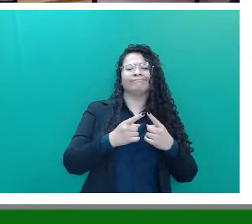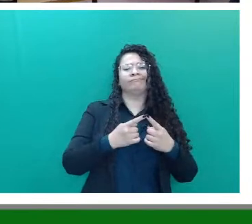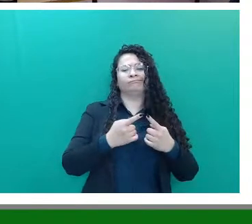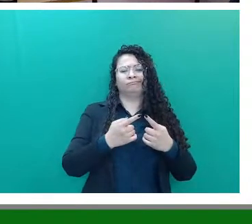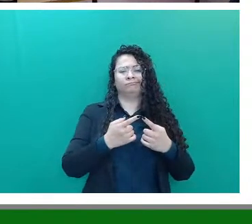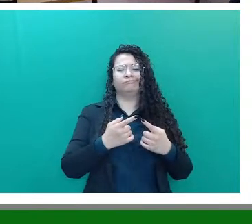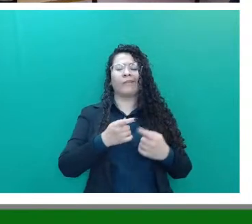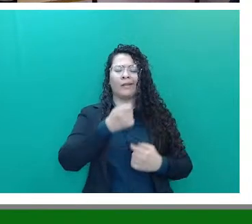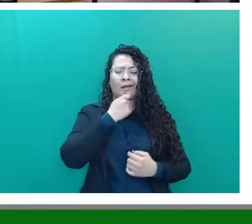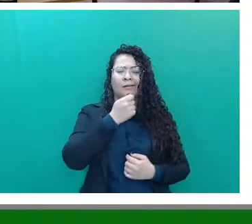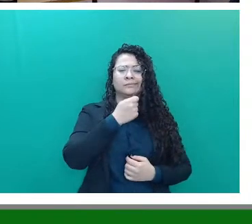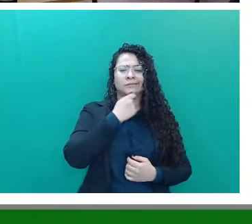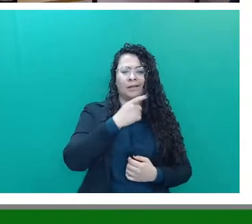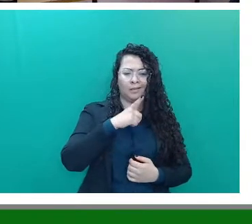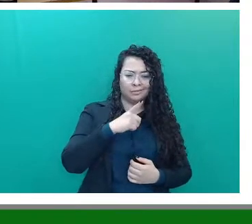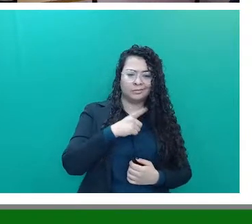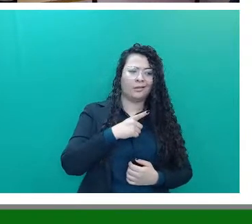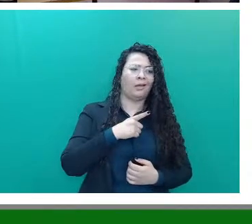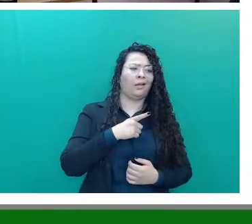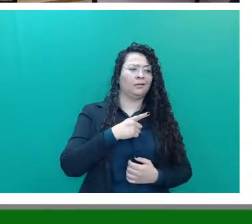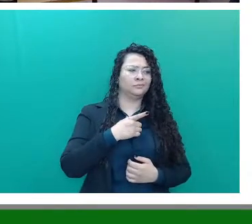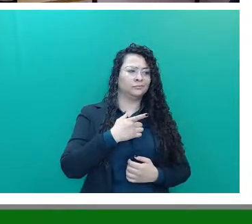né?